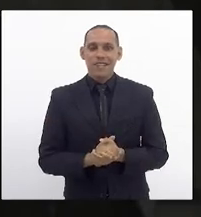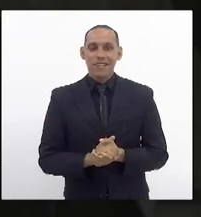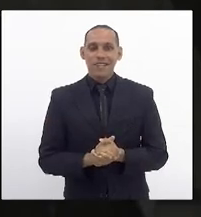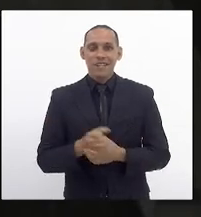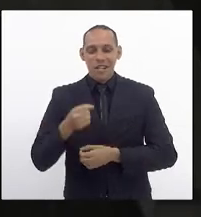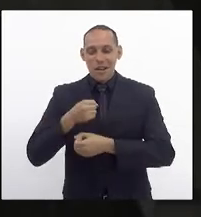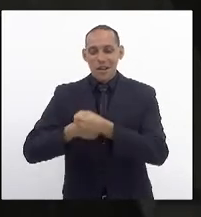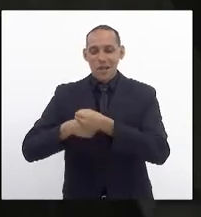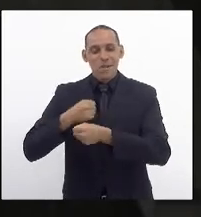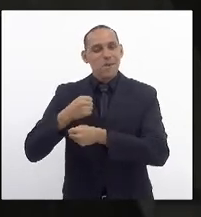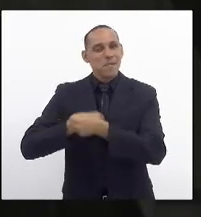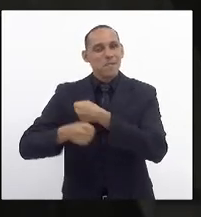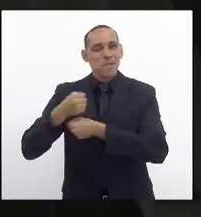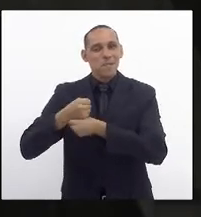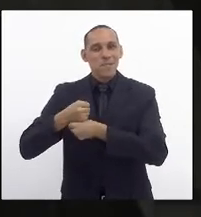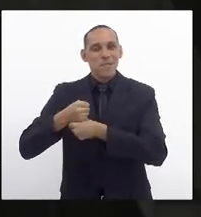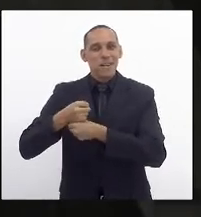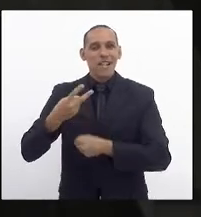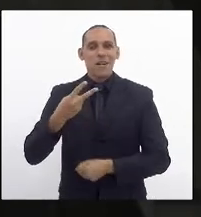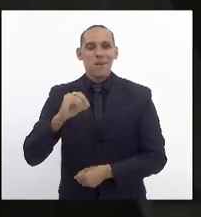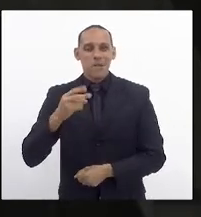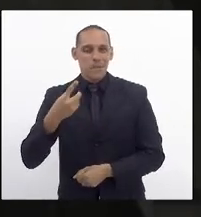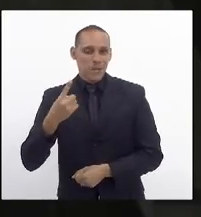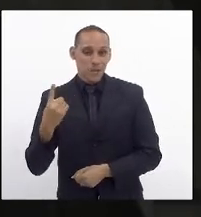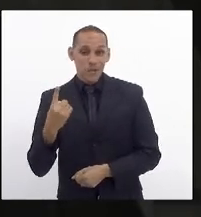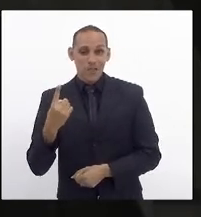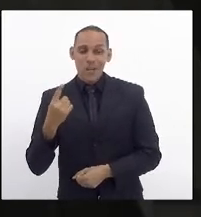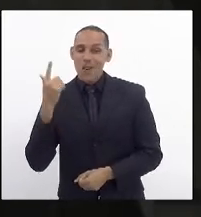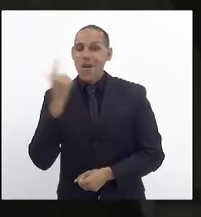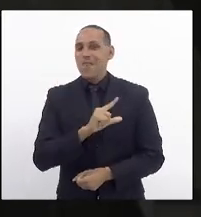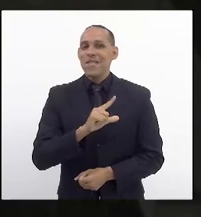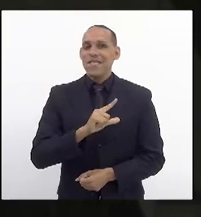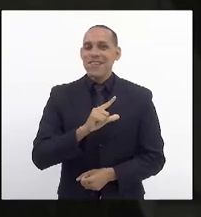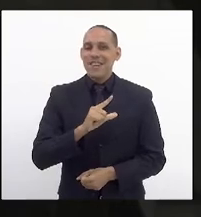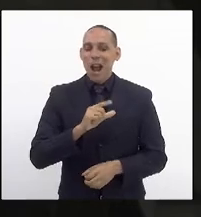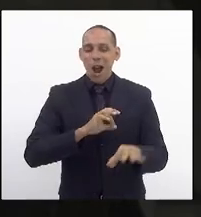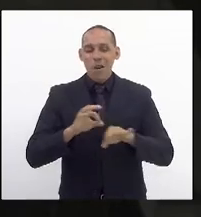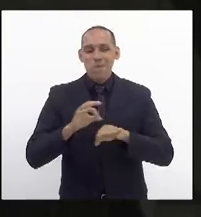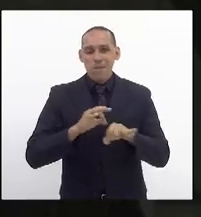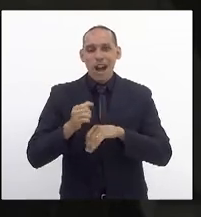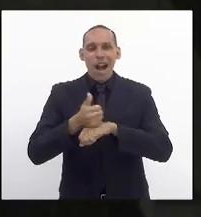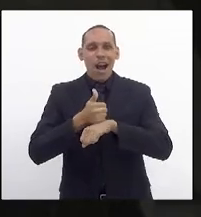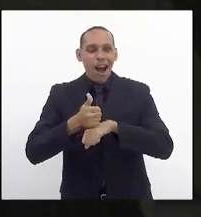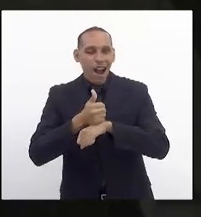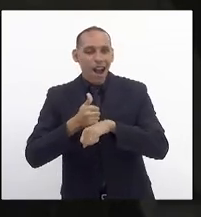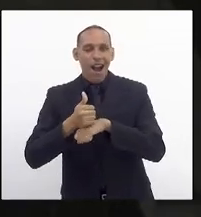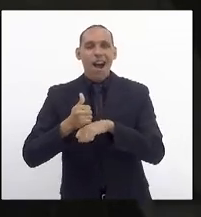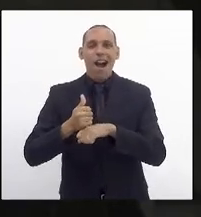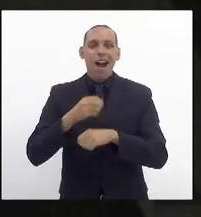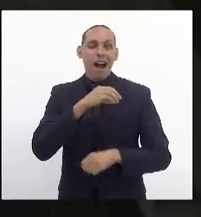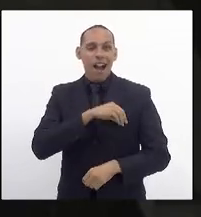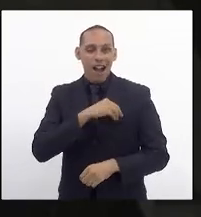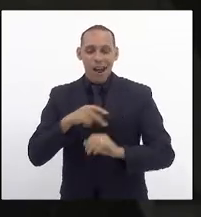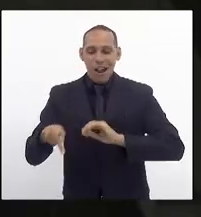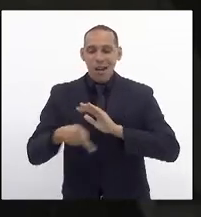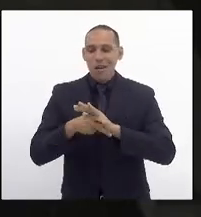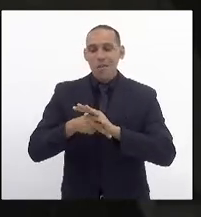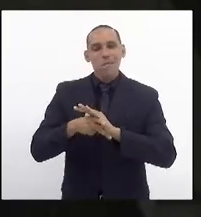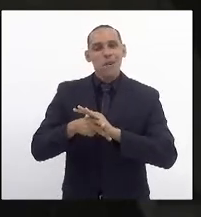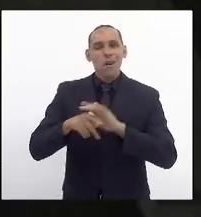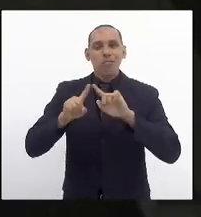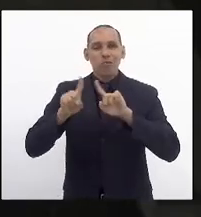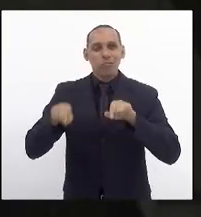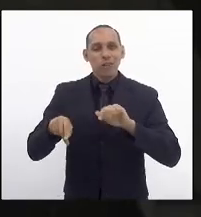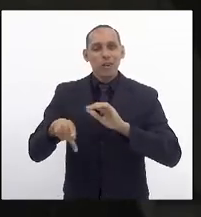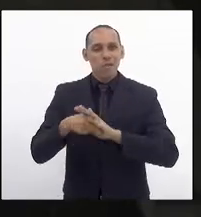saiu aquilo que almejava o plano de cargos e salários dos funcionários da Saúde